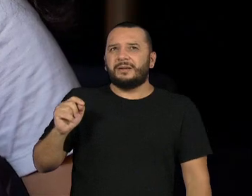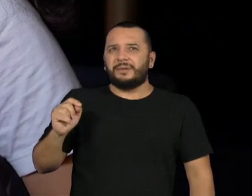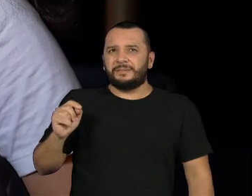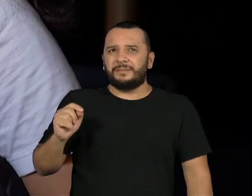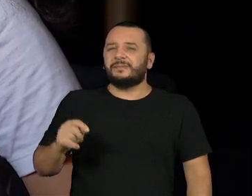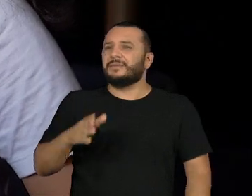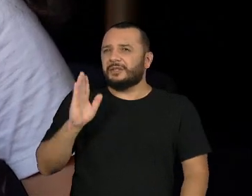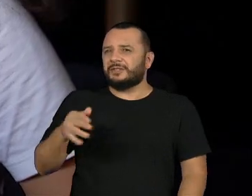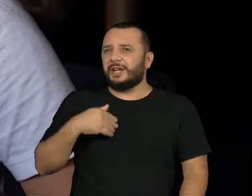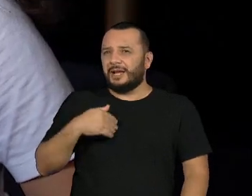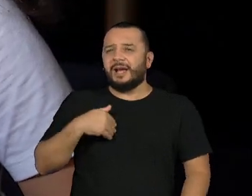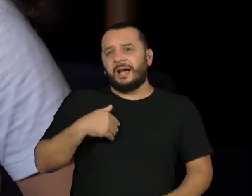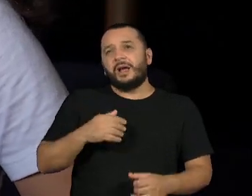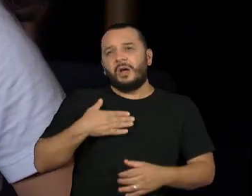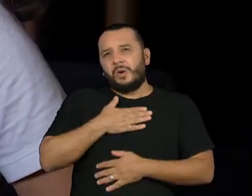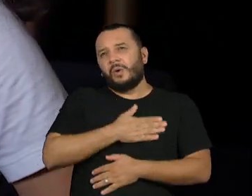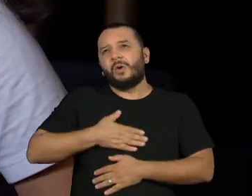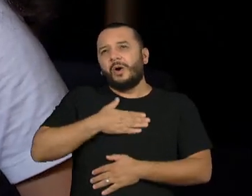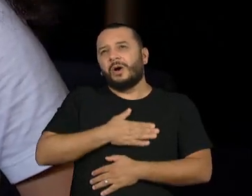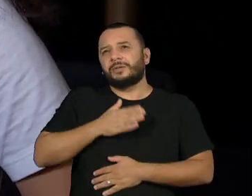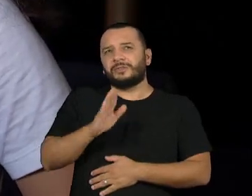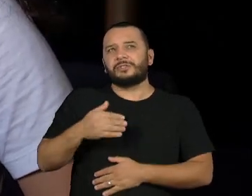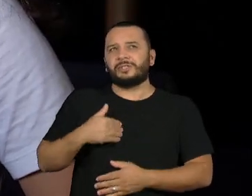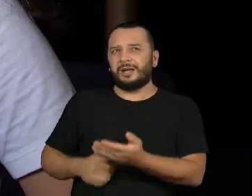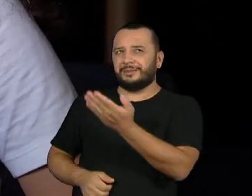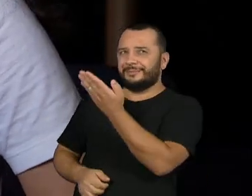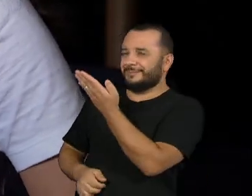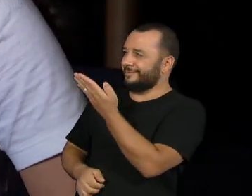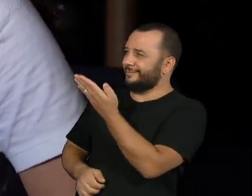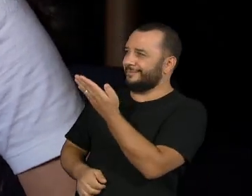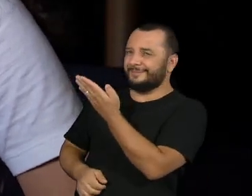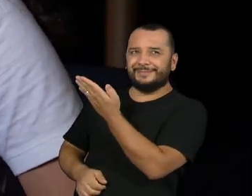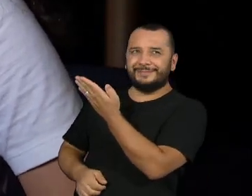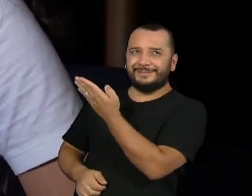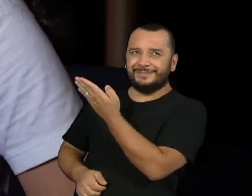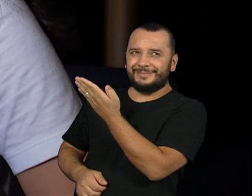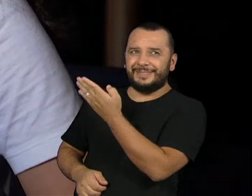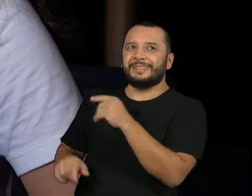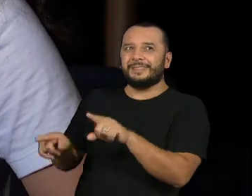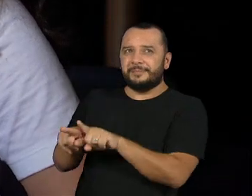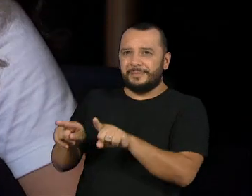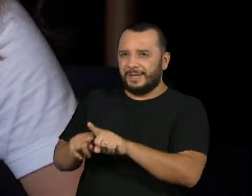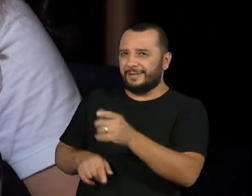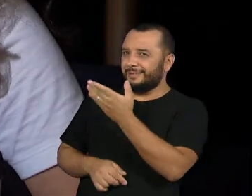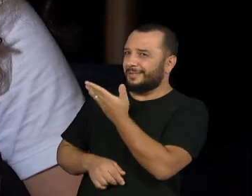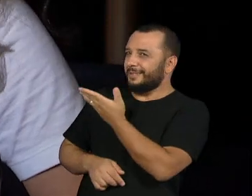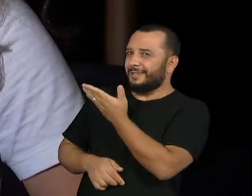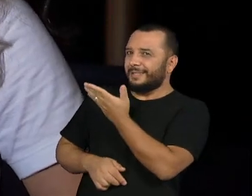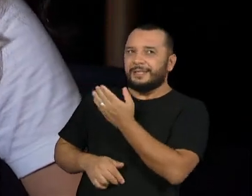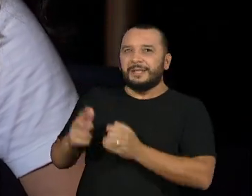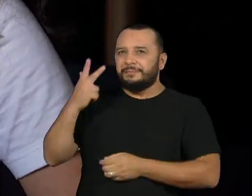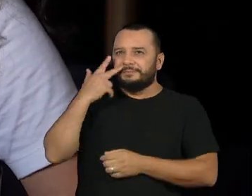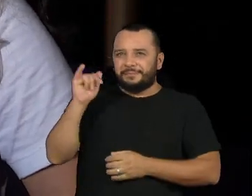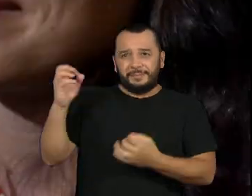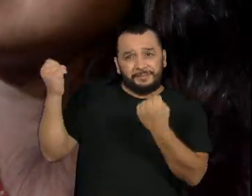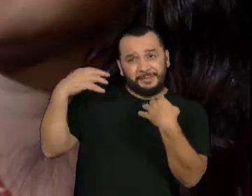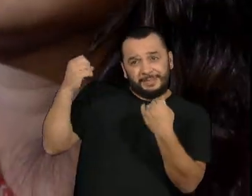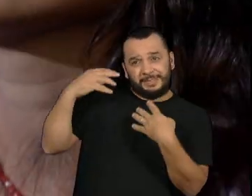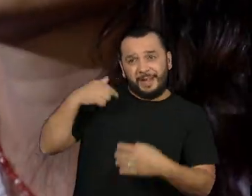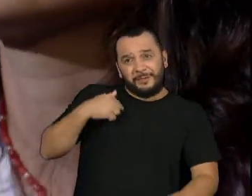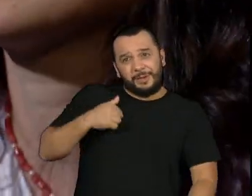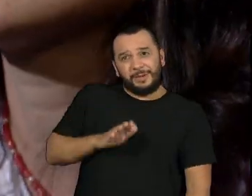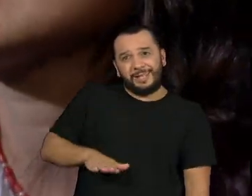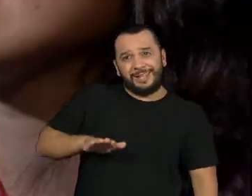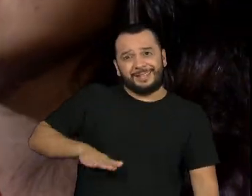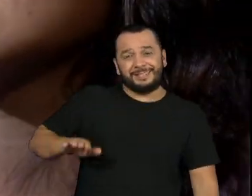Sai Guarabira, às vezes um pouco de Caymmi. São as músicas que meu pai, na verdade, ensinava a gente a cantar quando a gente era criança. Mas